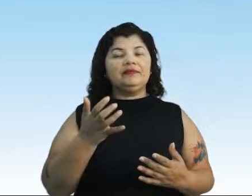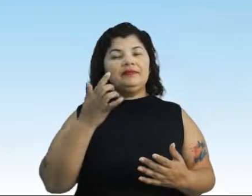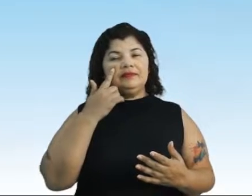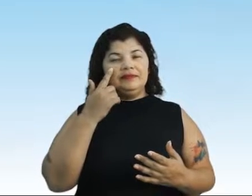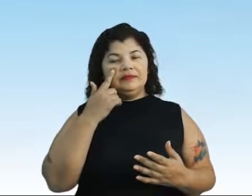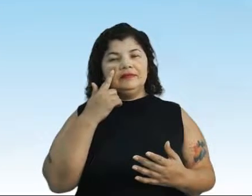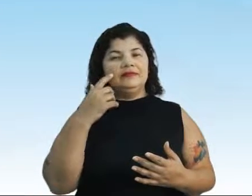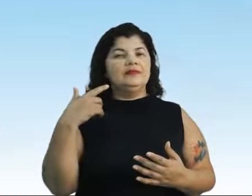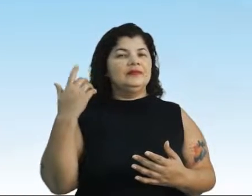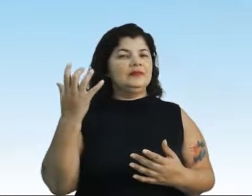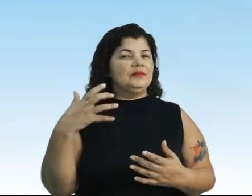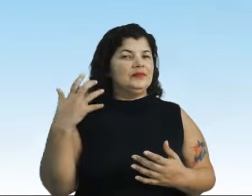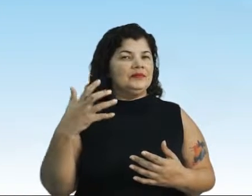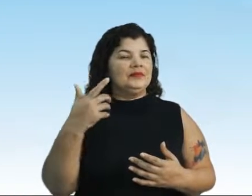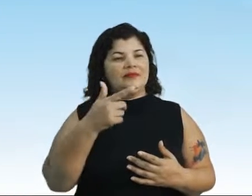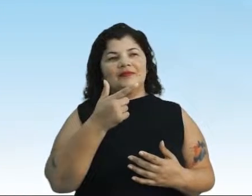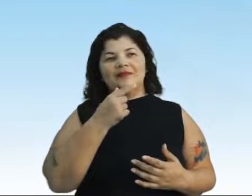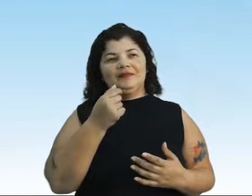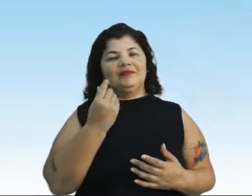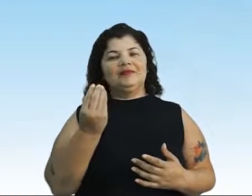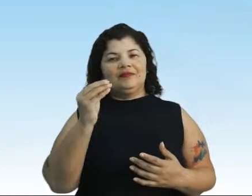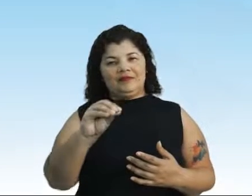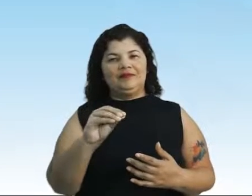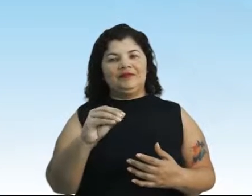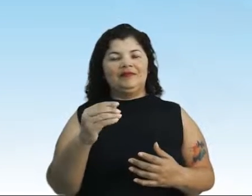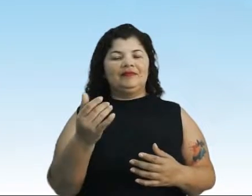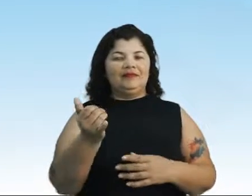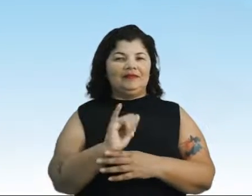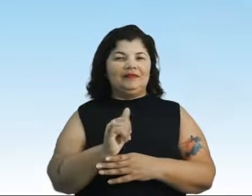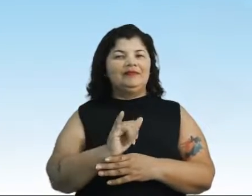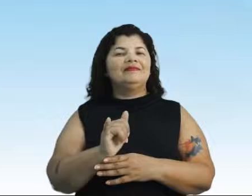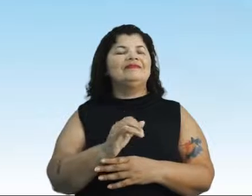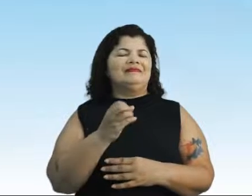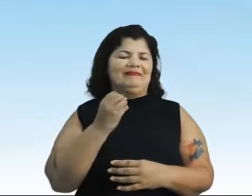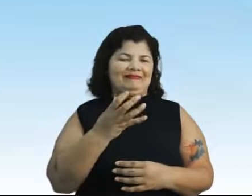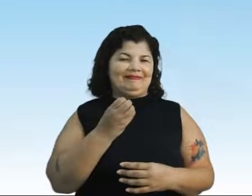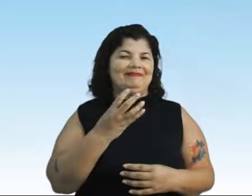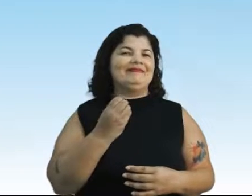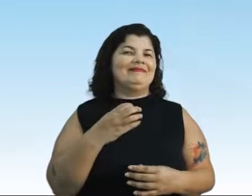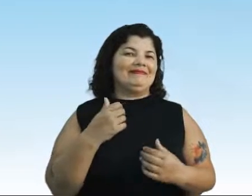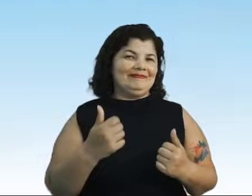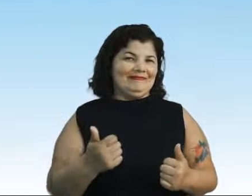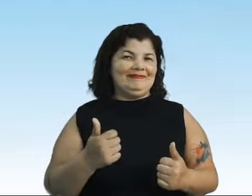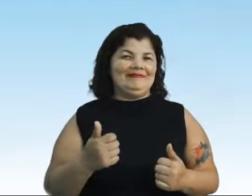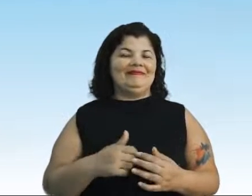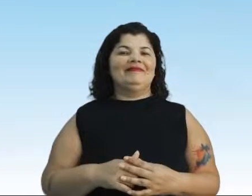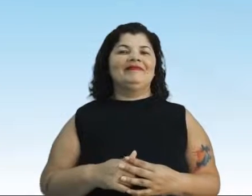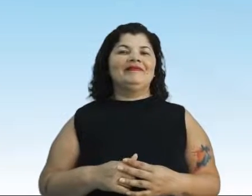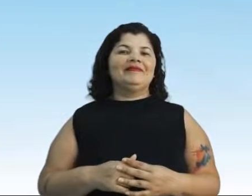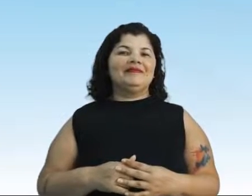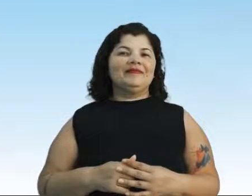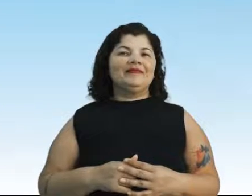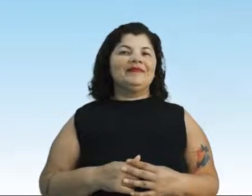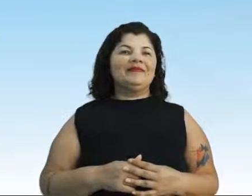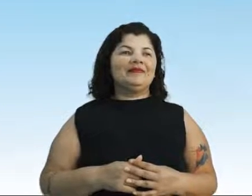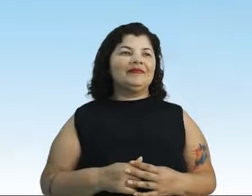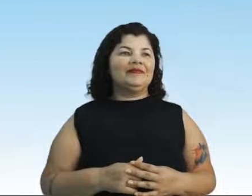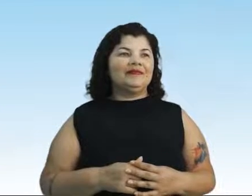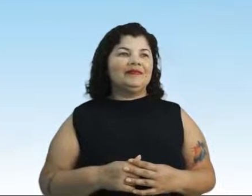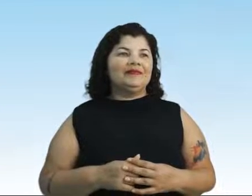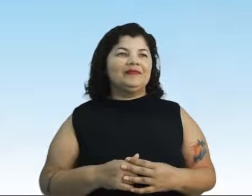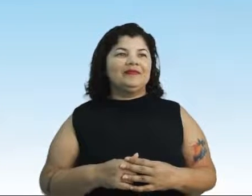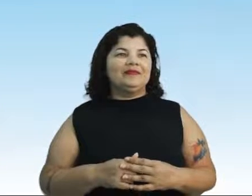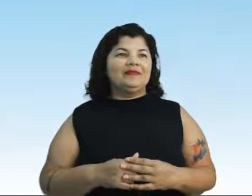ouvir músicas de David Bowie, você coloca lá no YouTube, que vale super a pena, é um grande artista. Então, olha